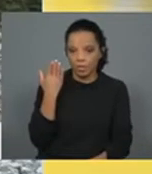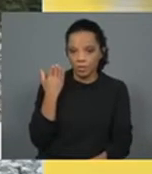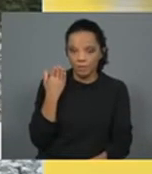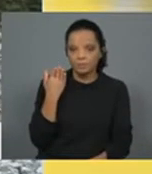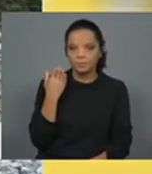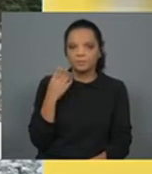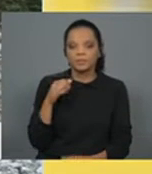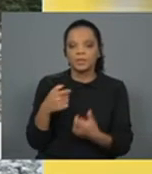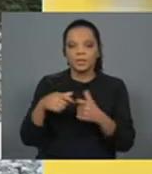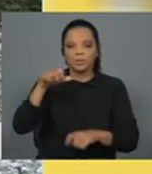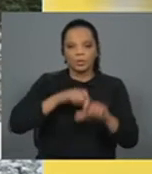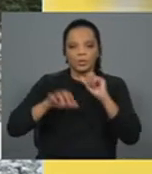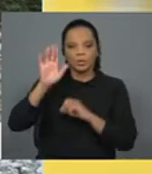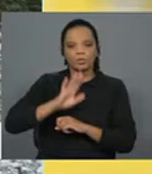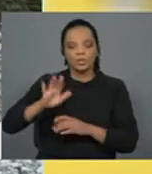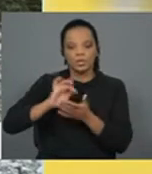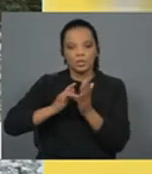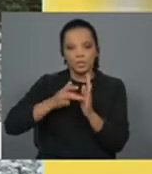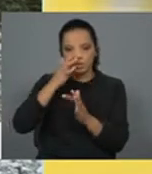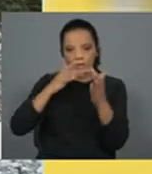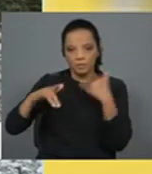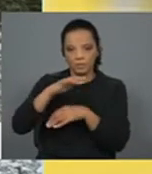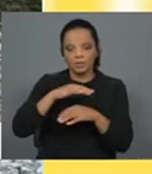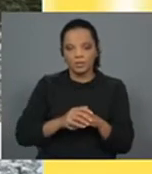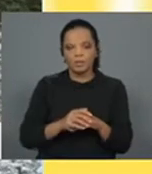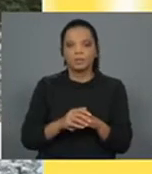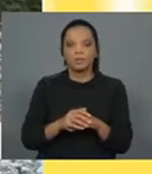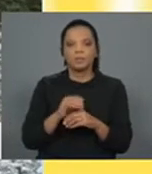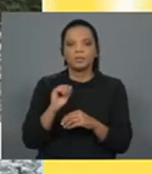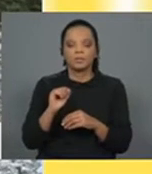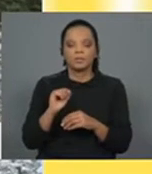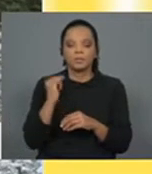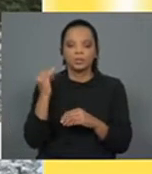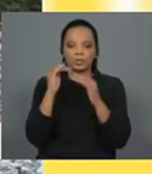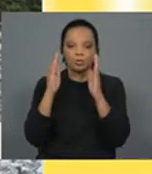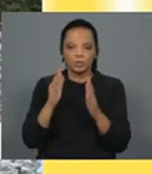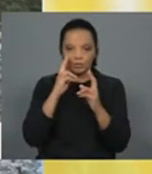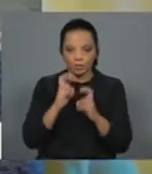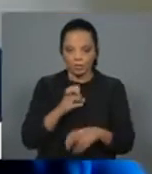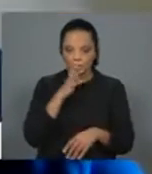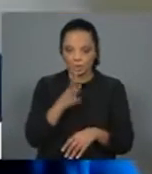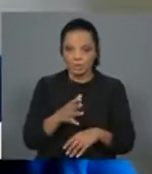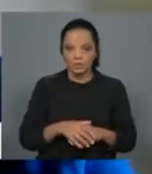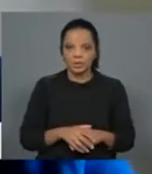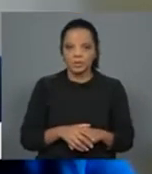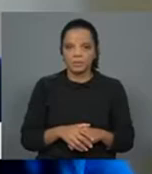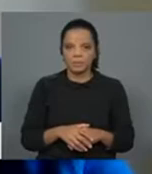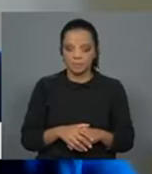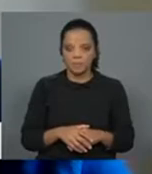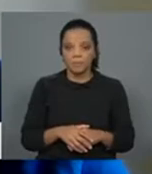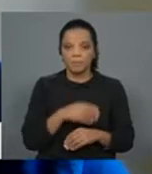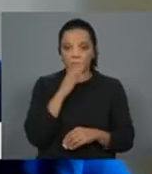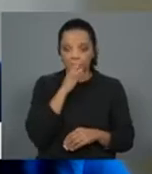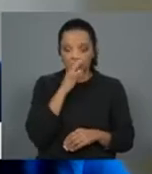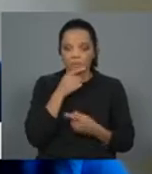feitos no Laboratório Nacional de Engenharia Civil, nas instituições de investigação, apontam para a possibilidade, caso haja